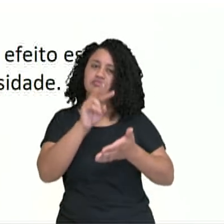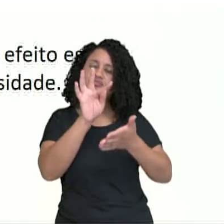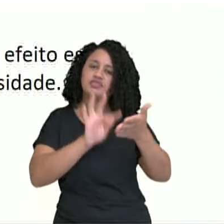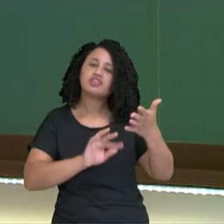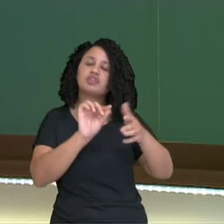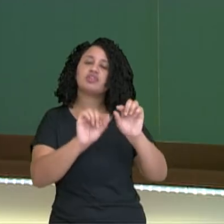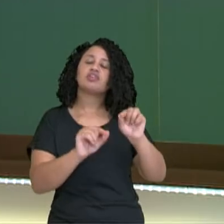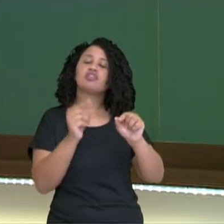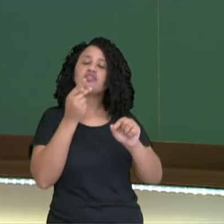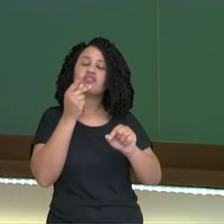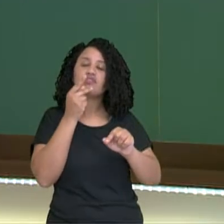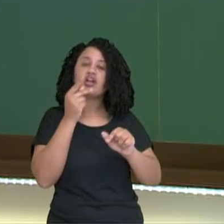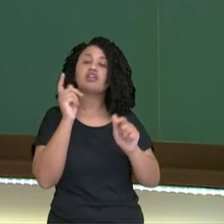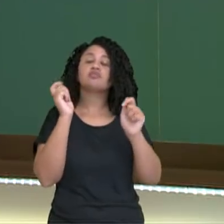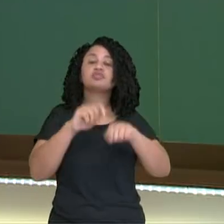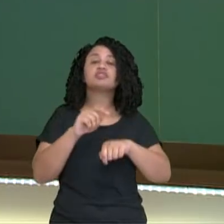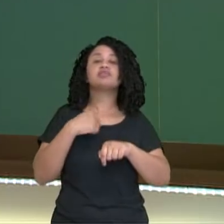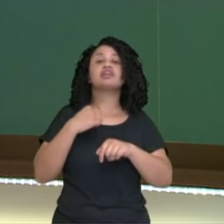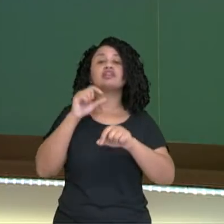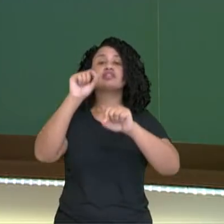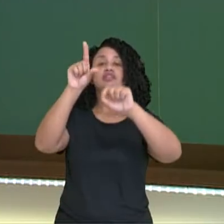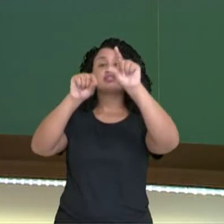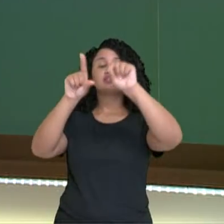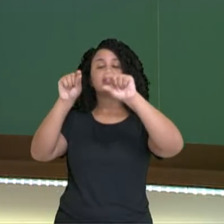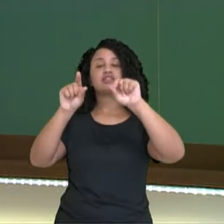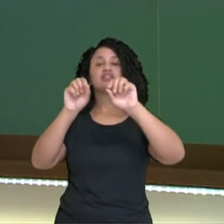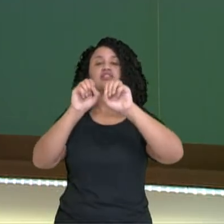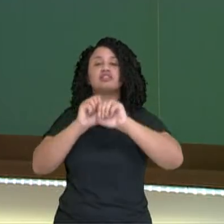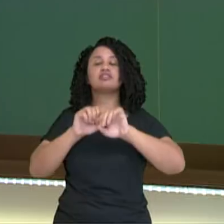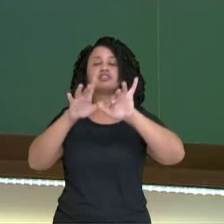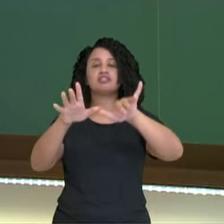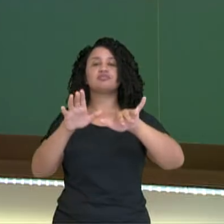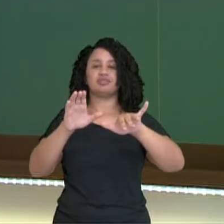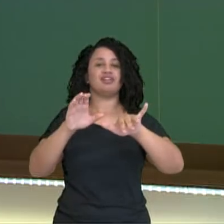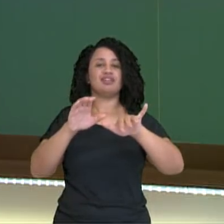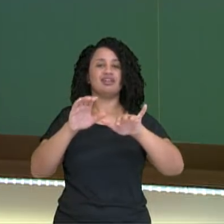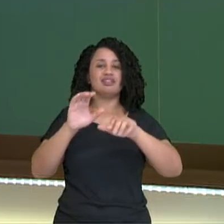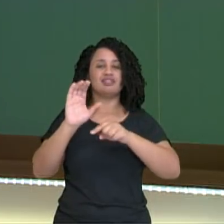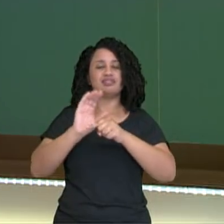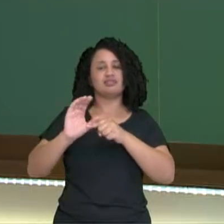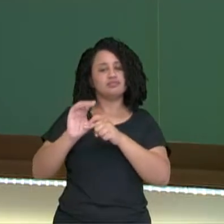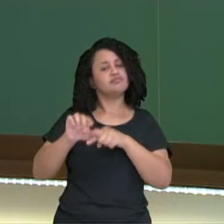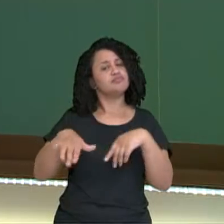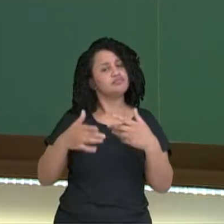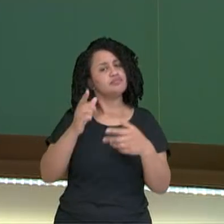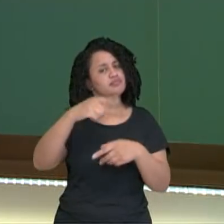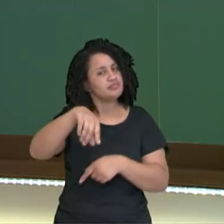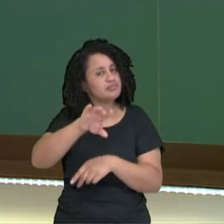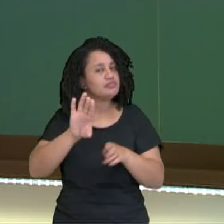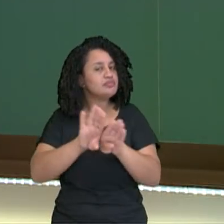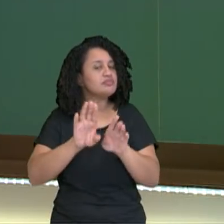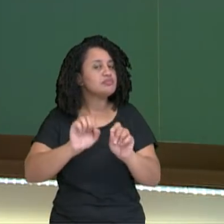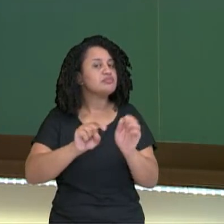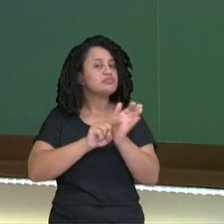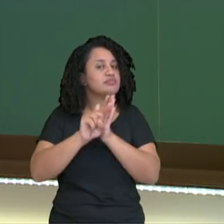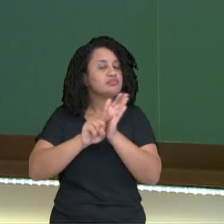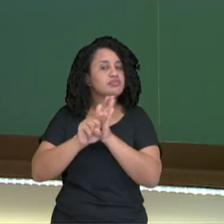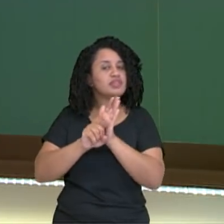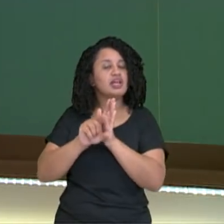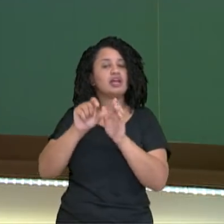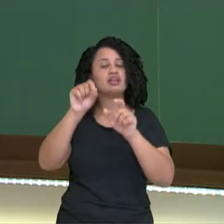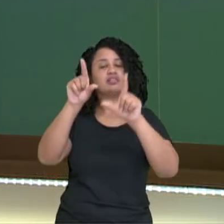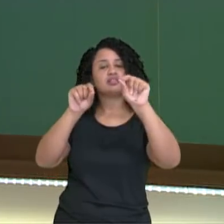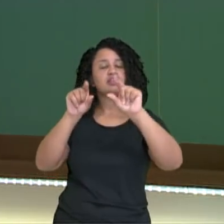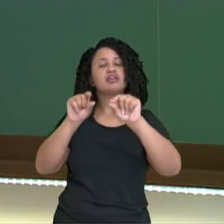de carbono pelas estrelas. Procurem também, pesquisem também, né, a respeito das estrelas de